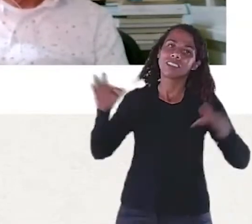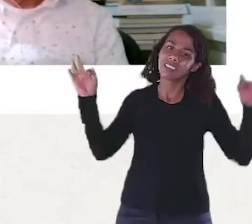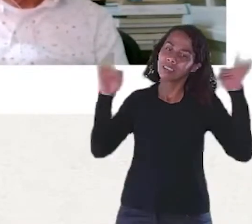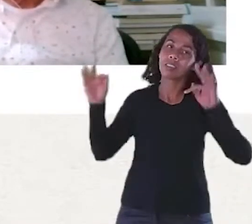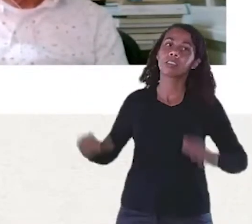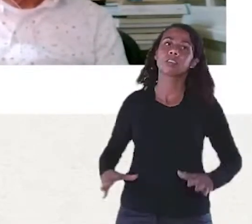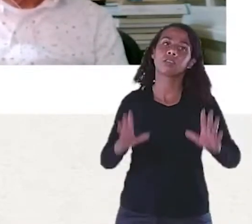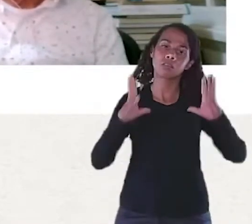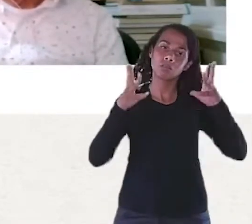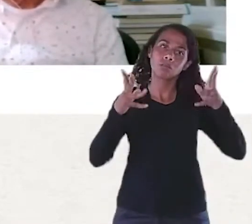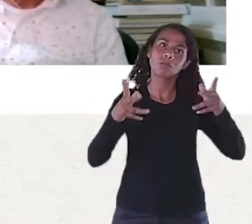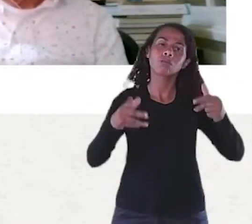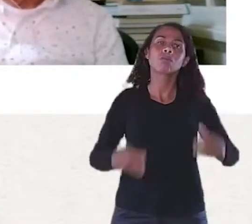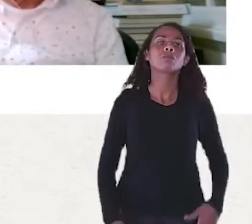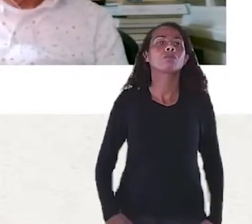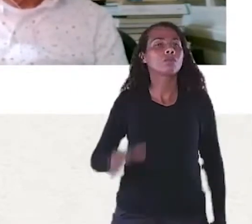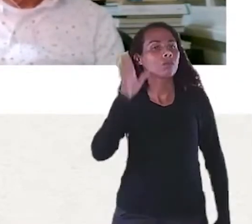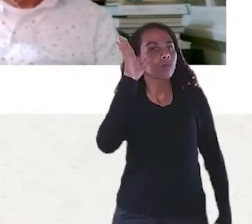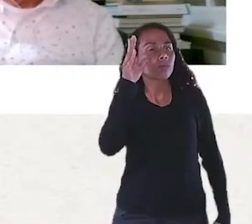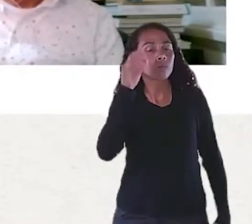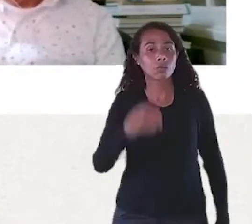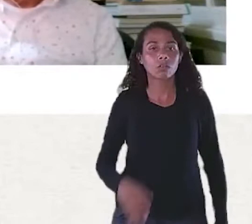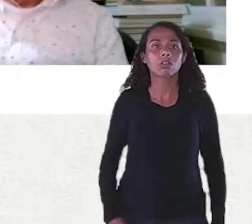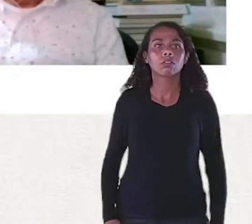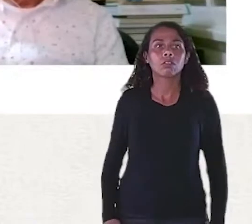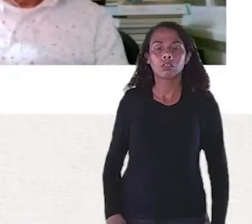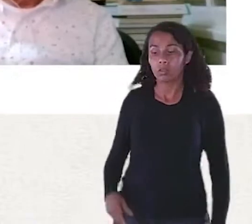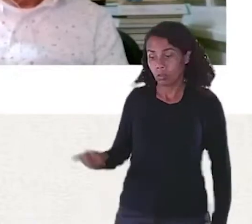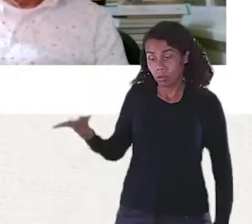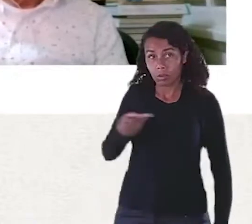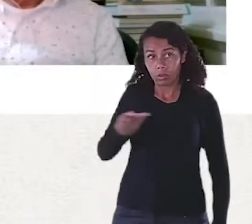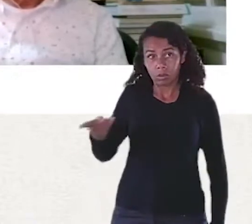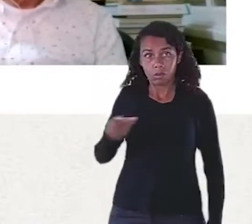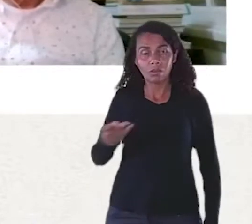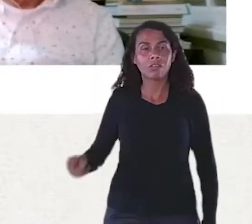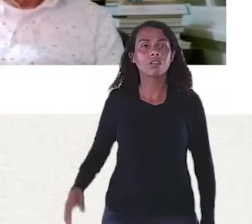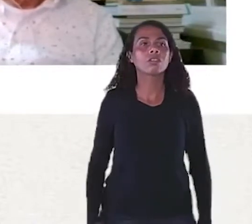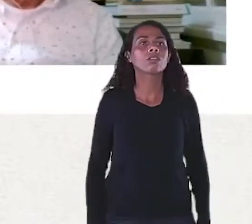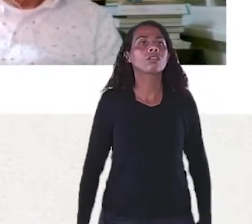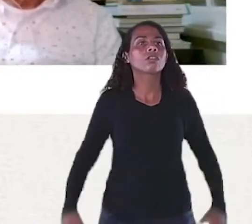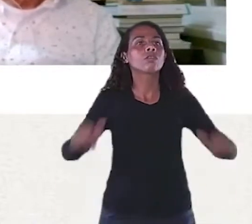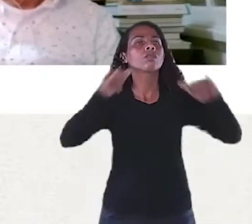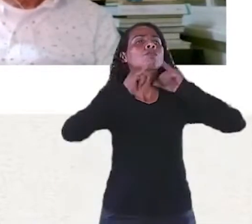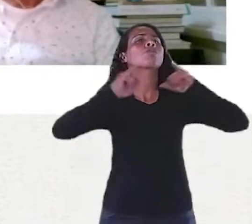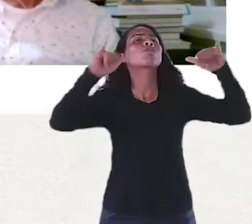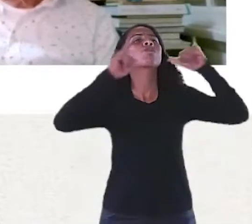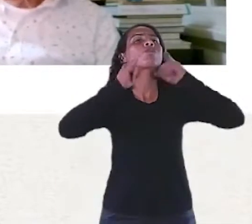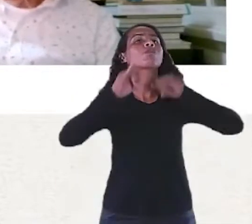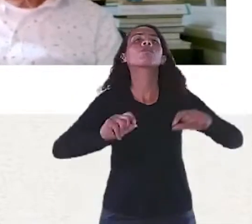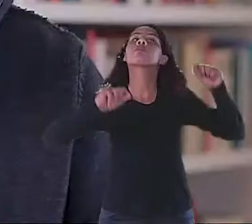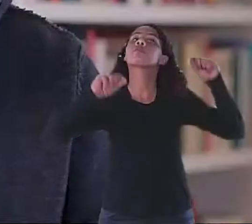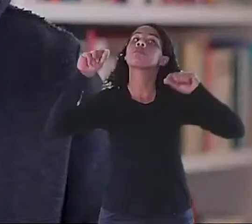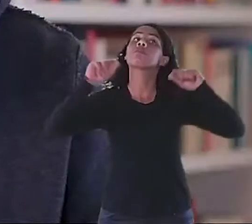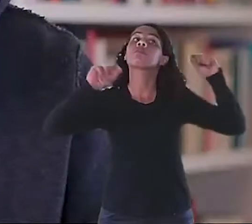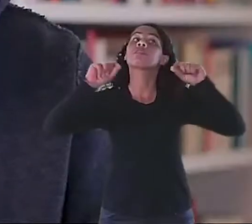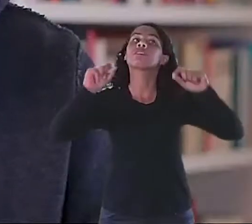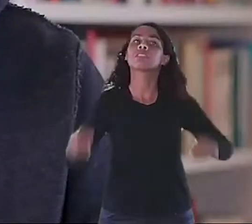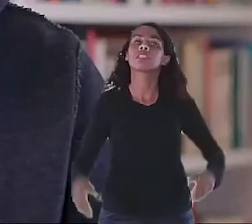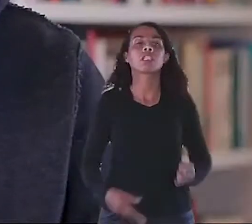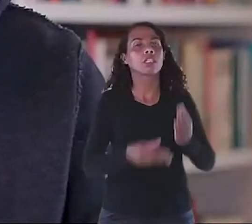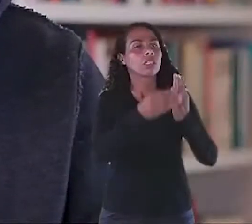reunidos em função de comungar o lançamento desse maravilhoso